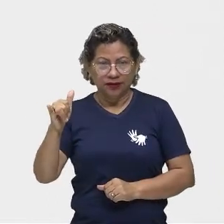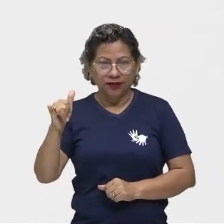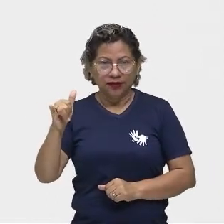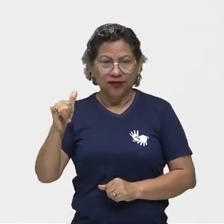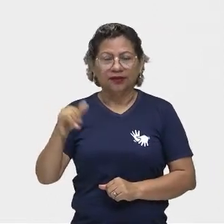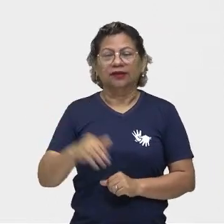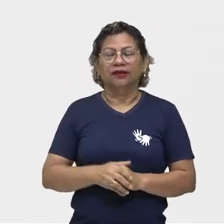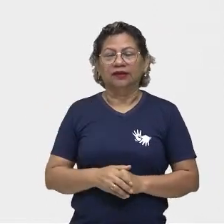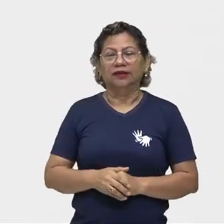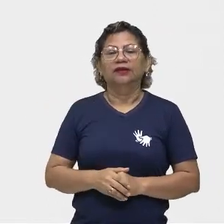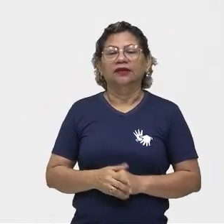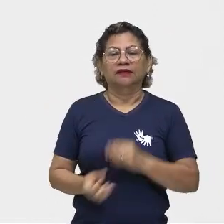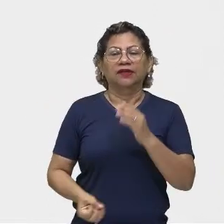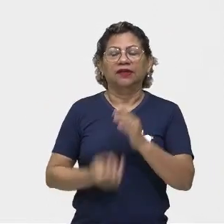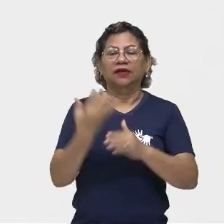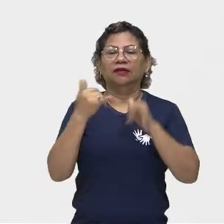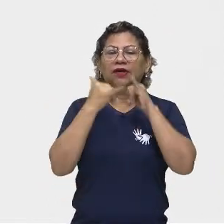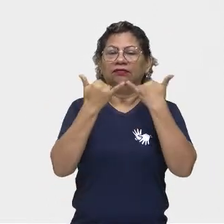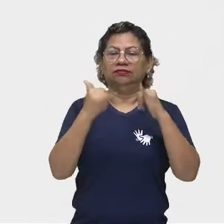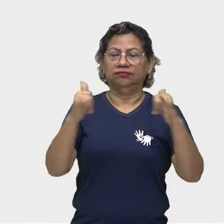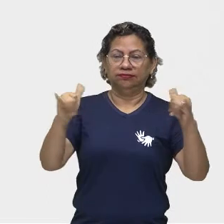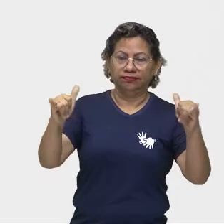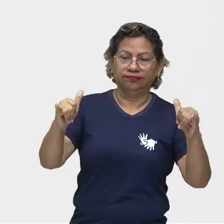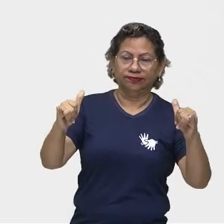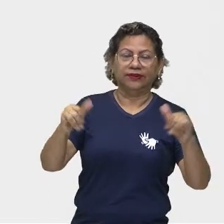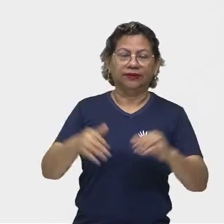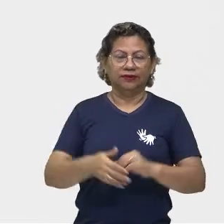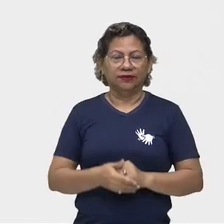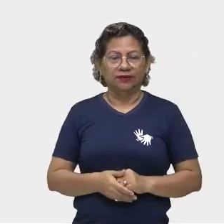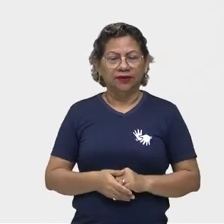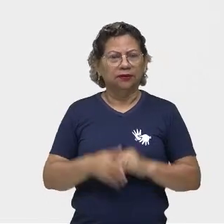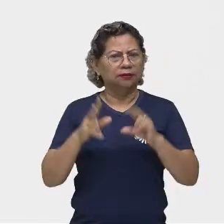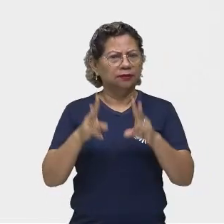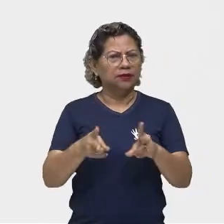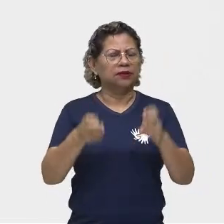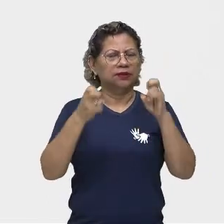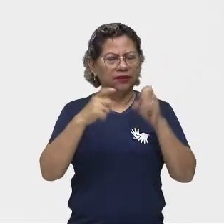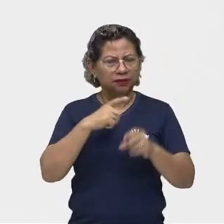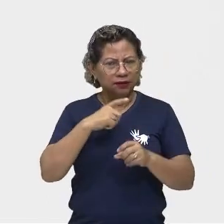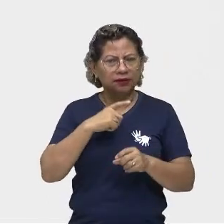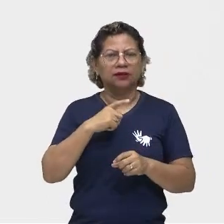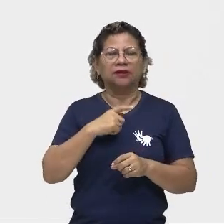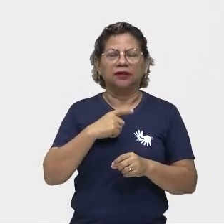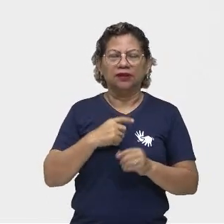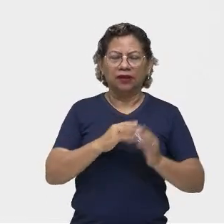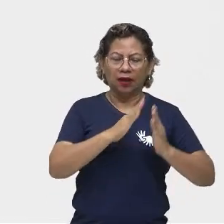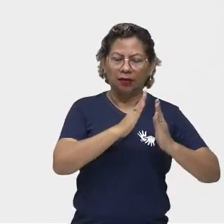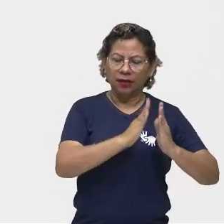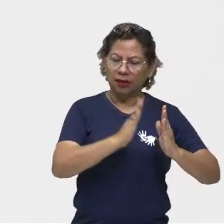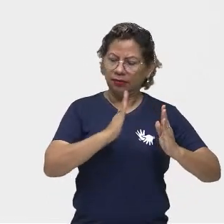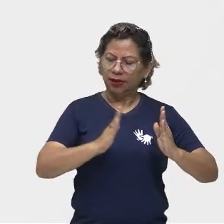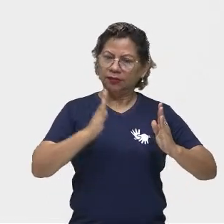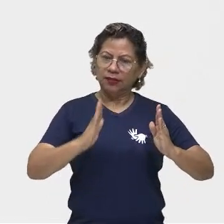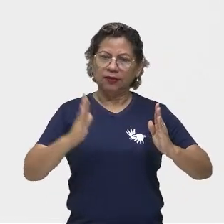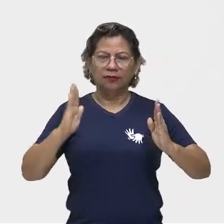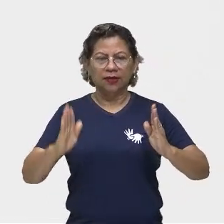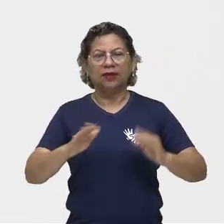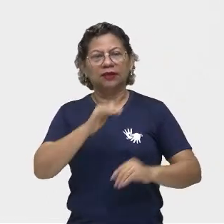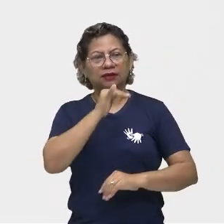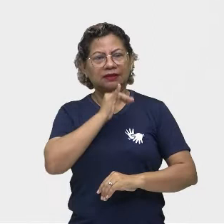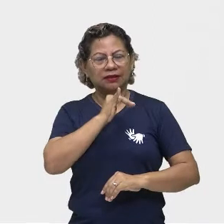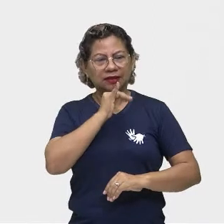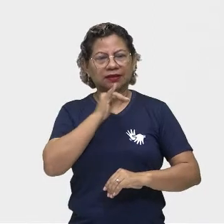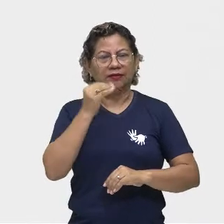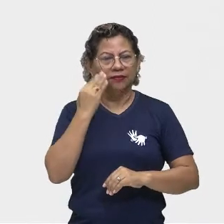combustível em energia elétrica. Então, observem que é todo um processo aqui nesse exemplo, onde a gente